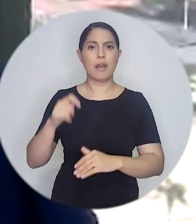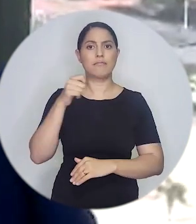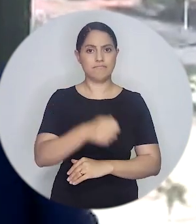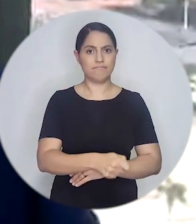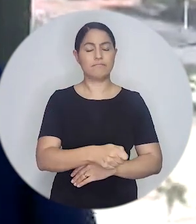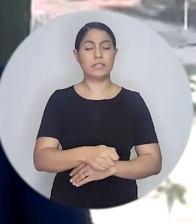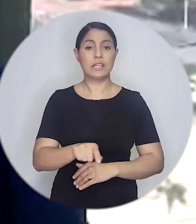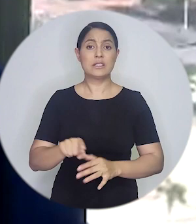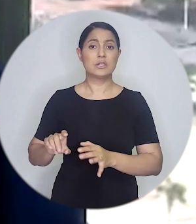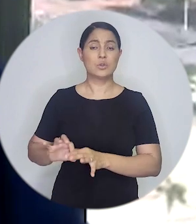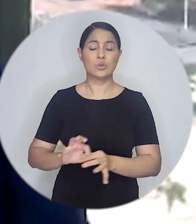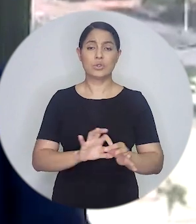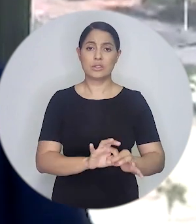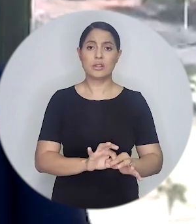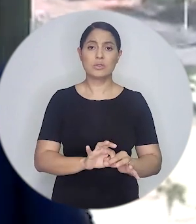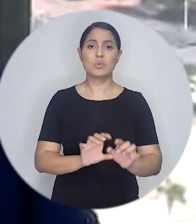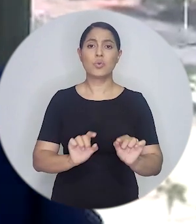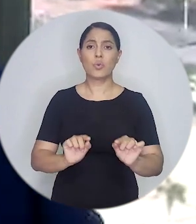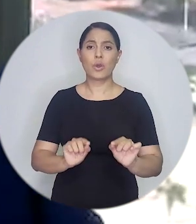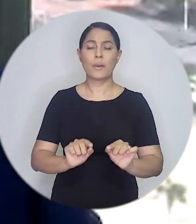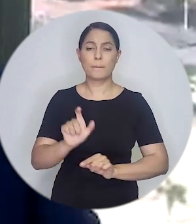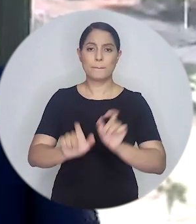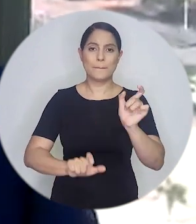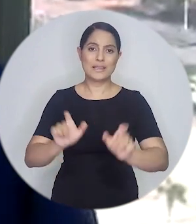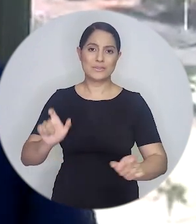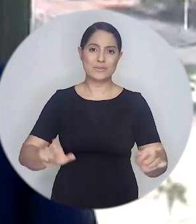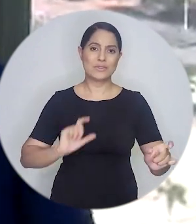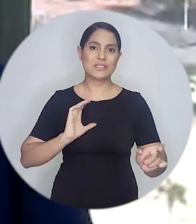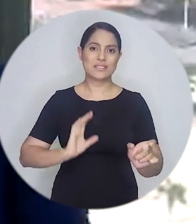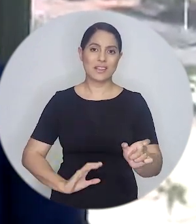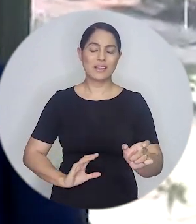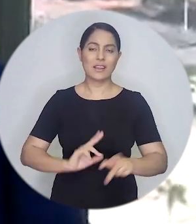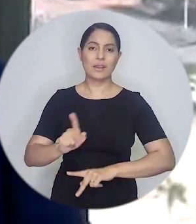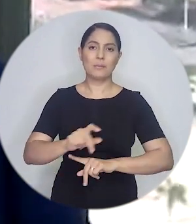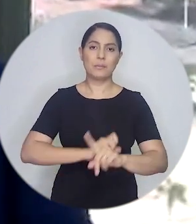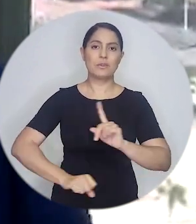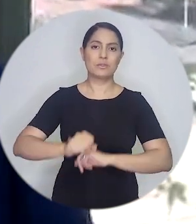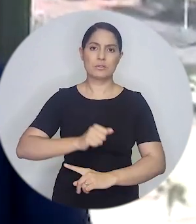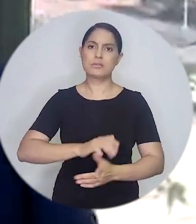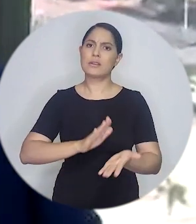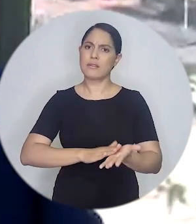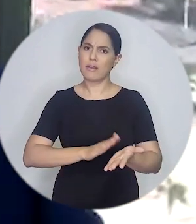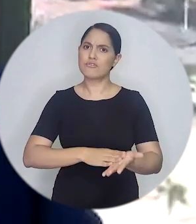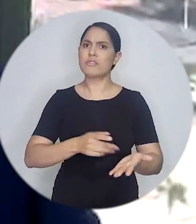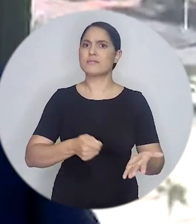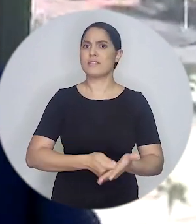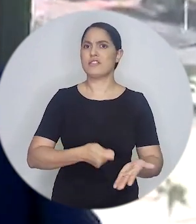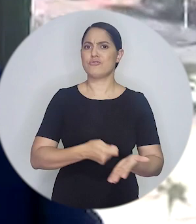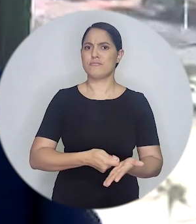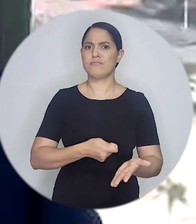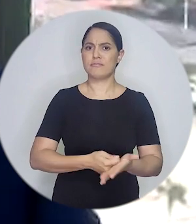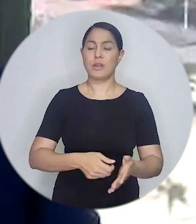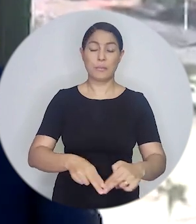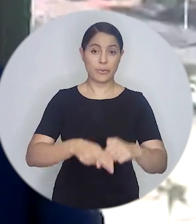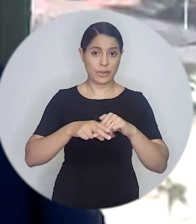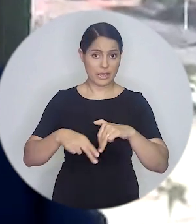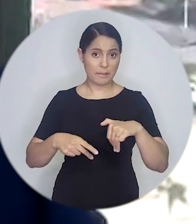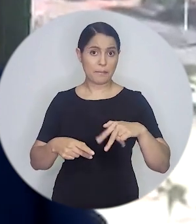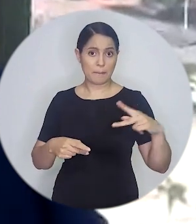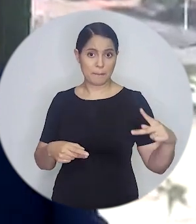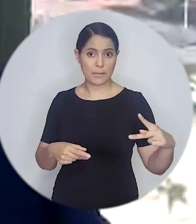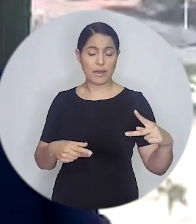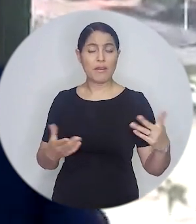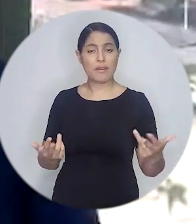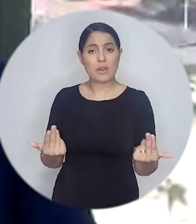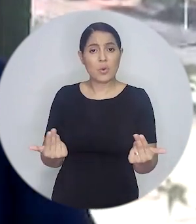totalmente interligado à prestação jurisdicional que o cidadão, né, e a sociedade exigem, porque o